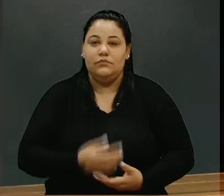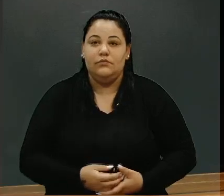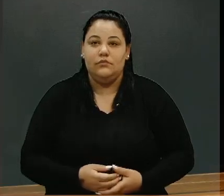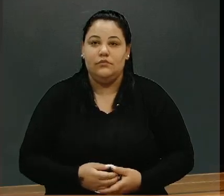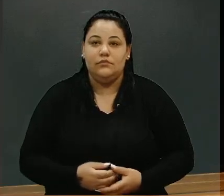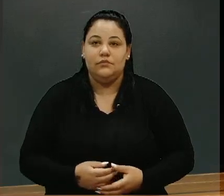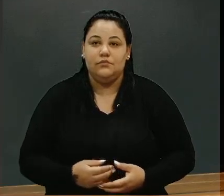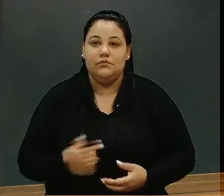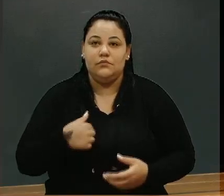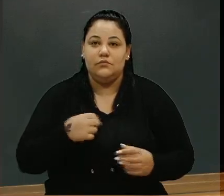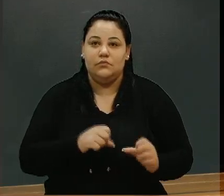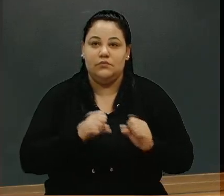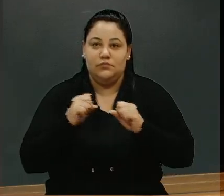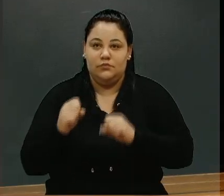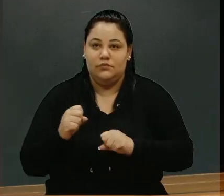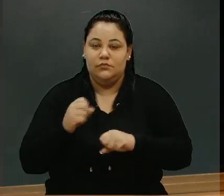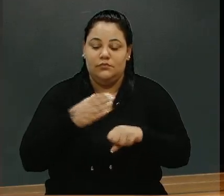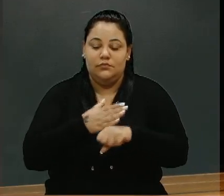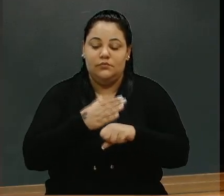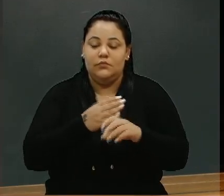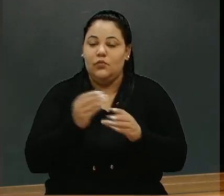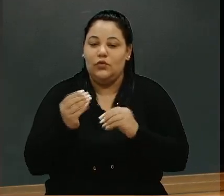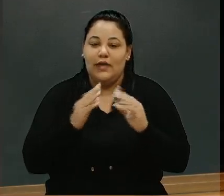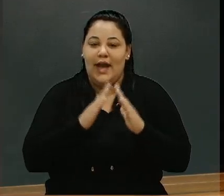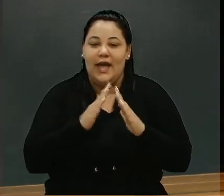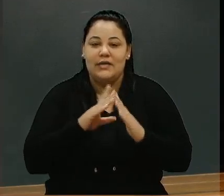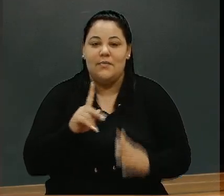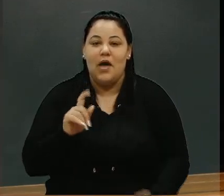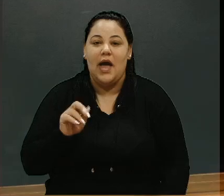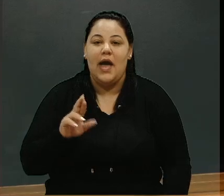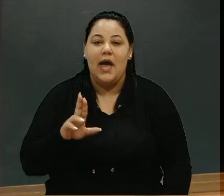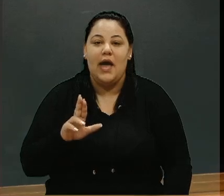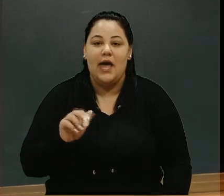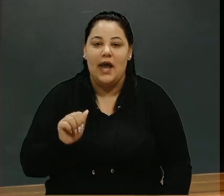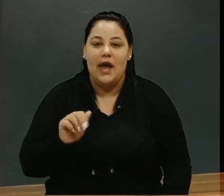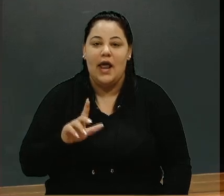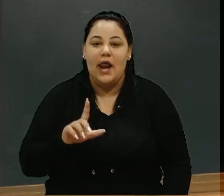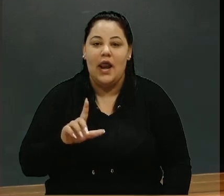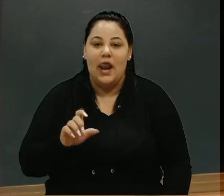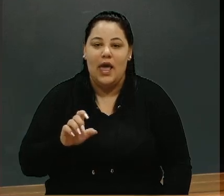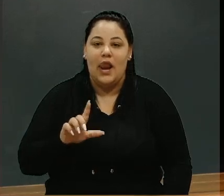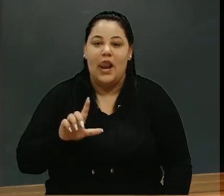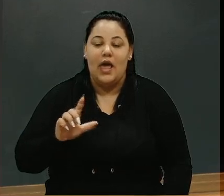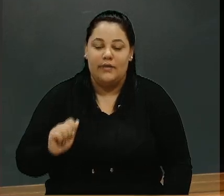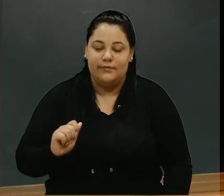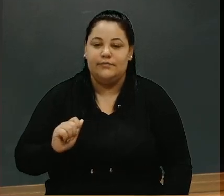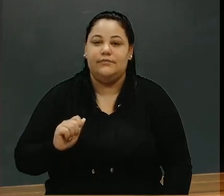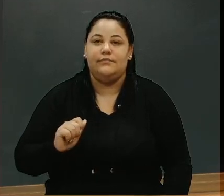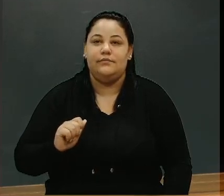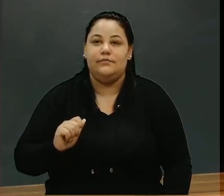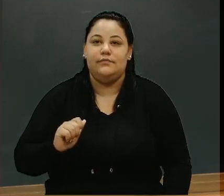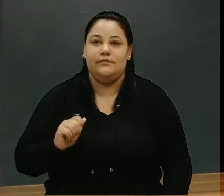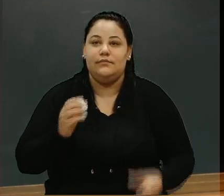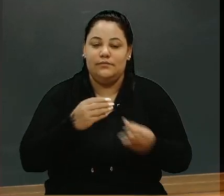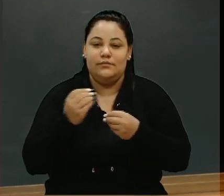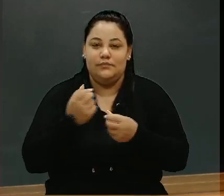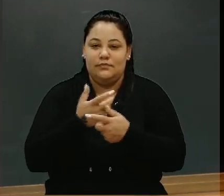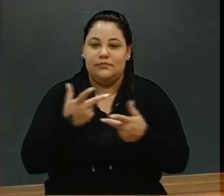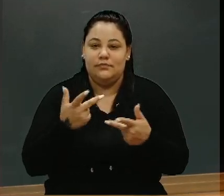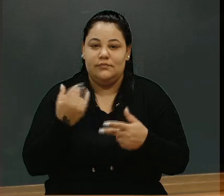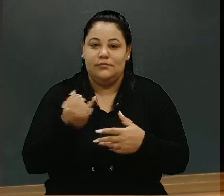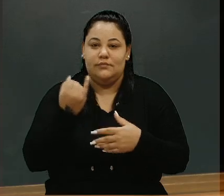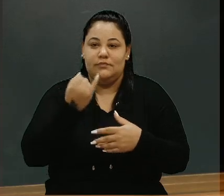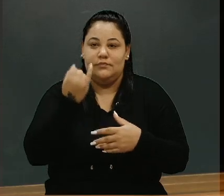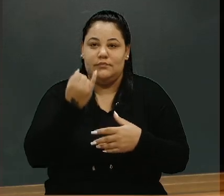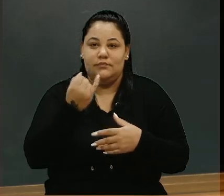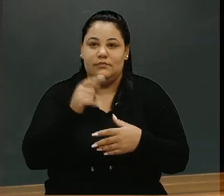eu pude viver muito na Casa Paralela, pude viver grandes eventos, grandes festas, grandes bandas, grandes cachorros quentes. E isso